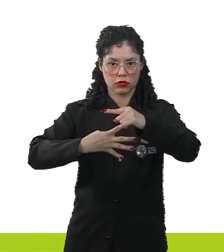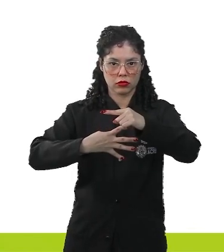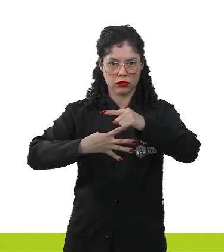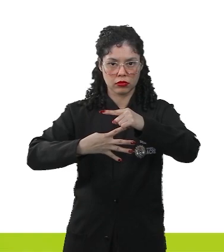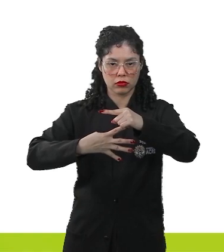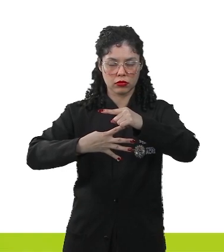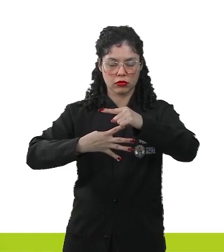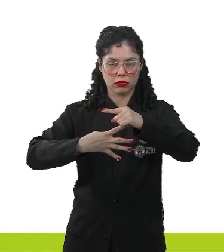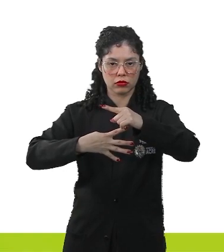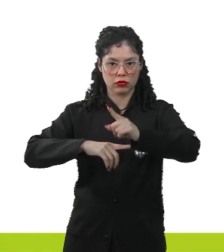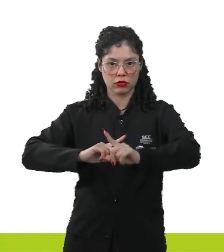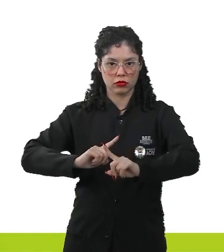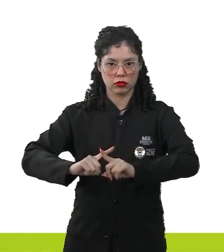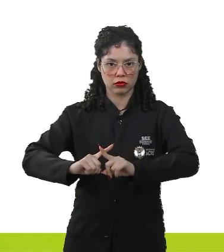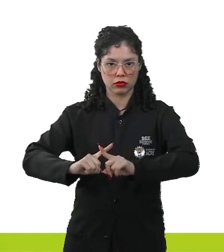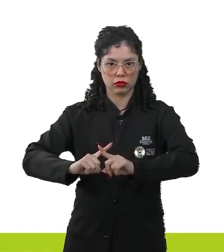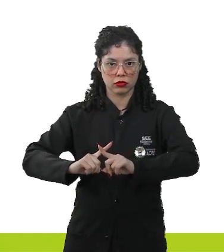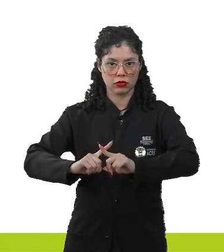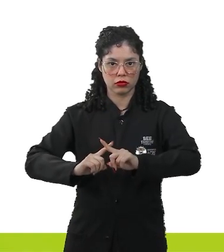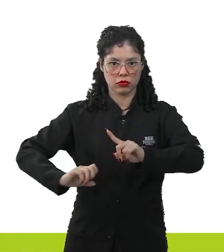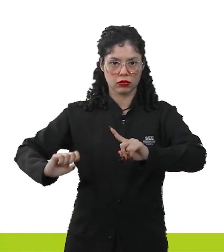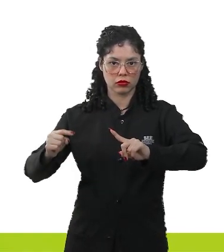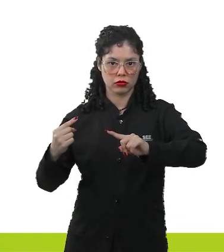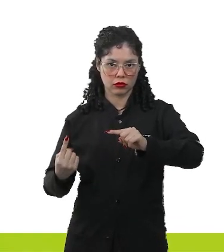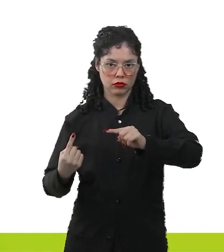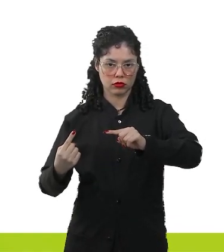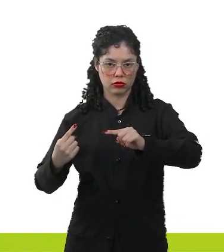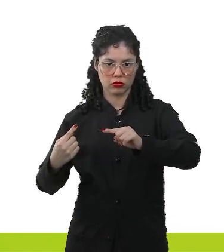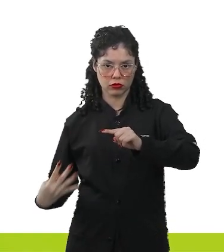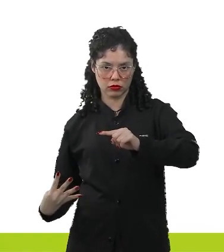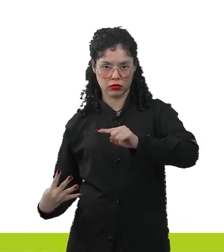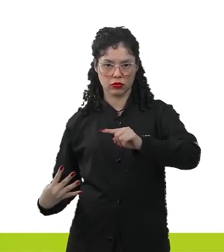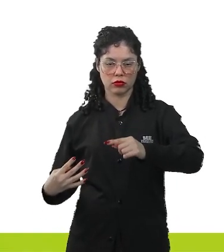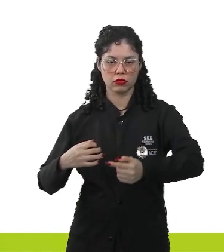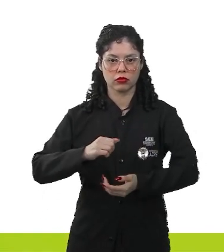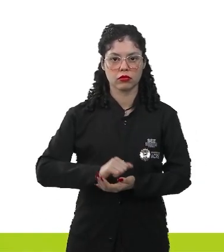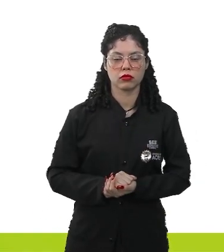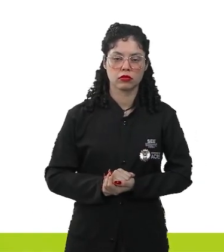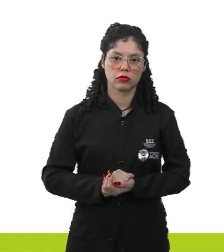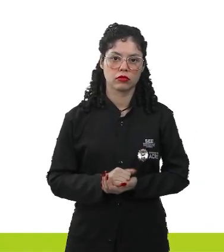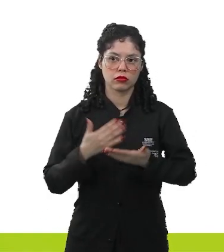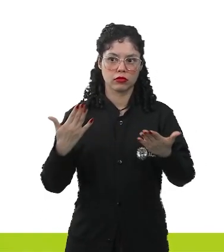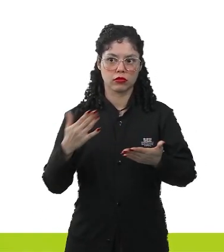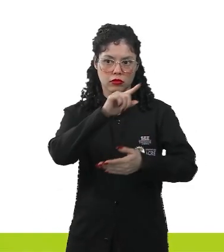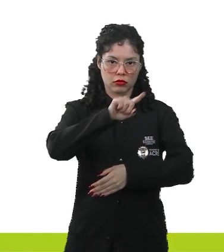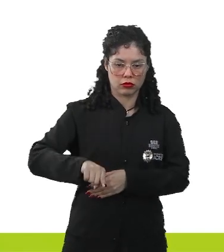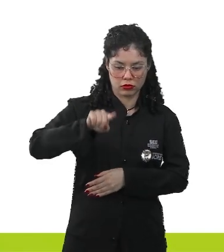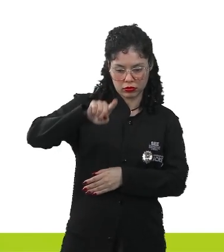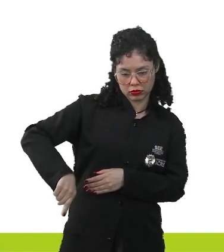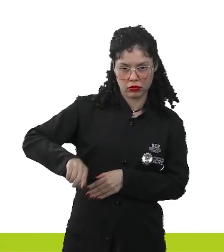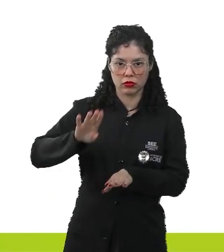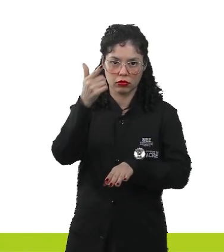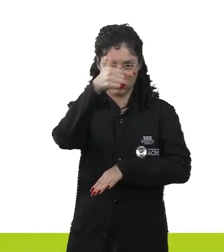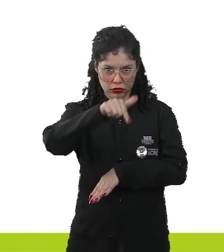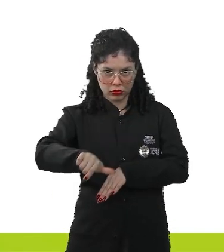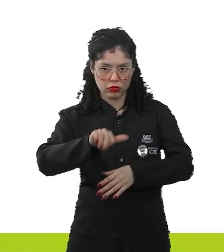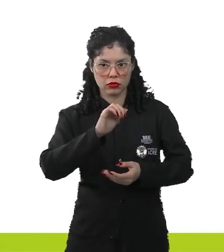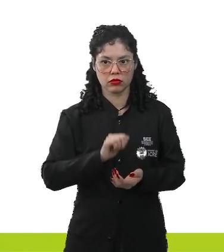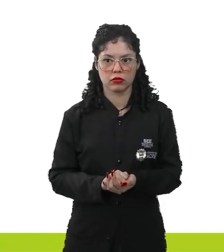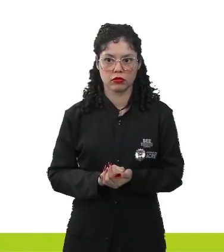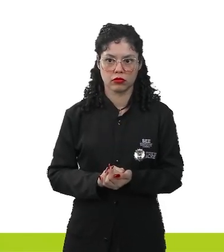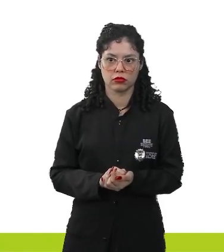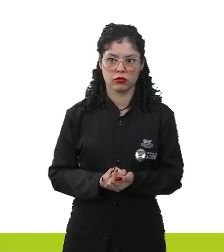sobre 4 vezes 1/4. Aqui cancela novamente,